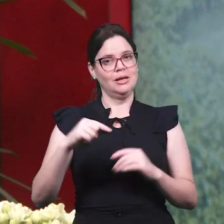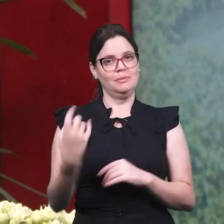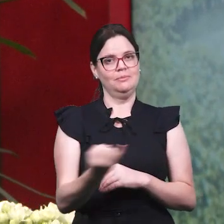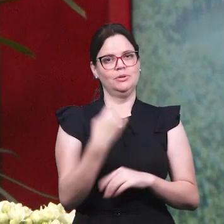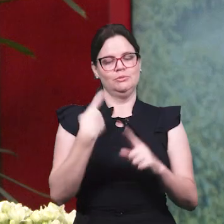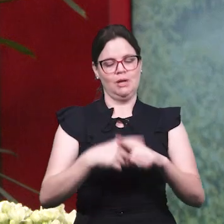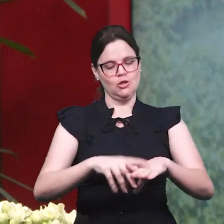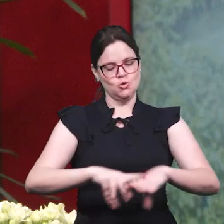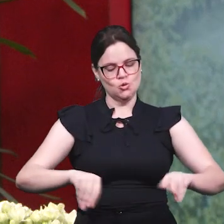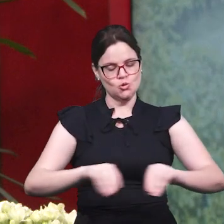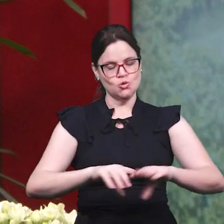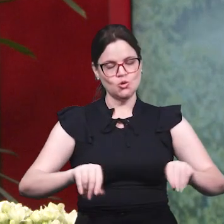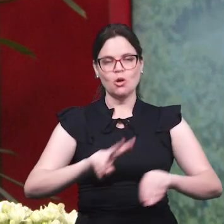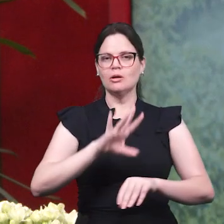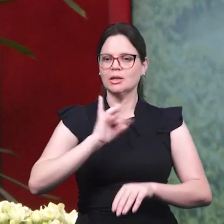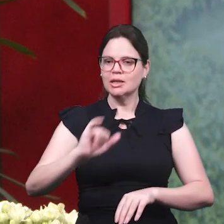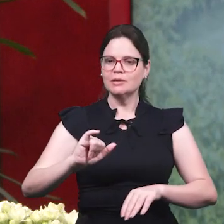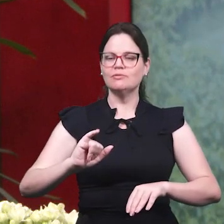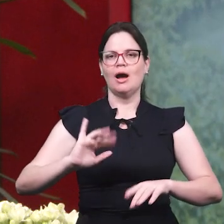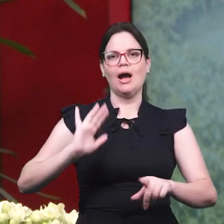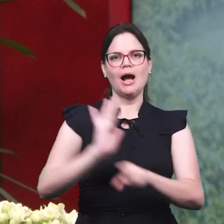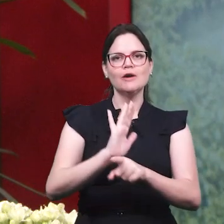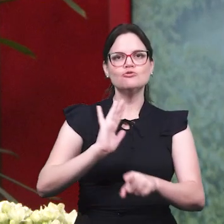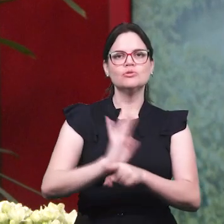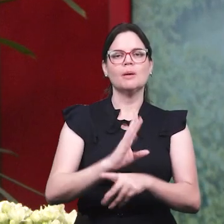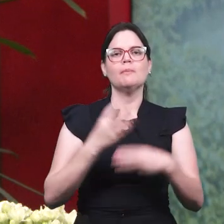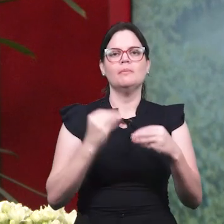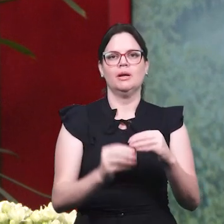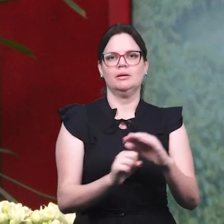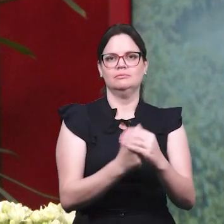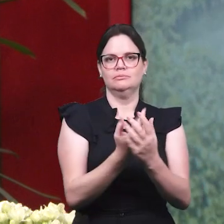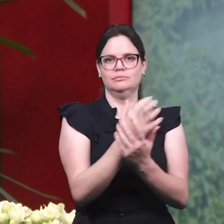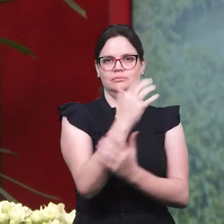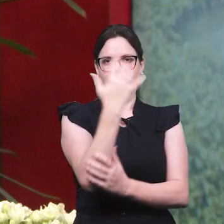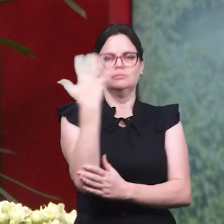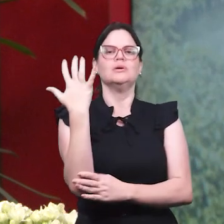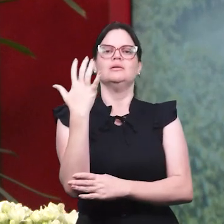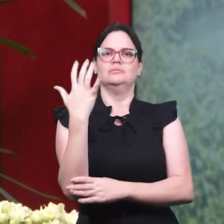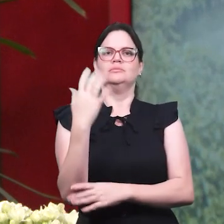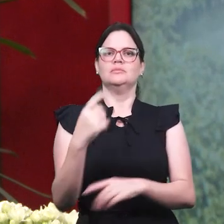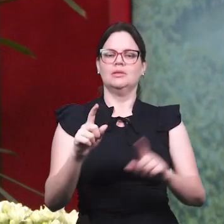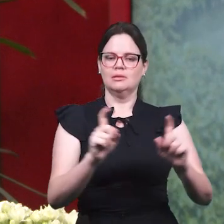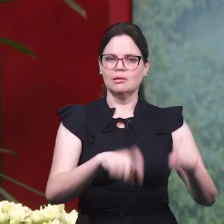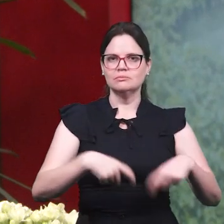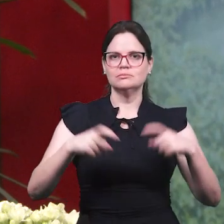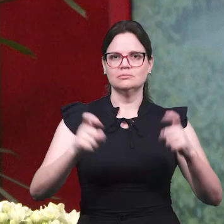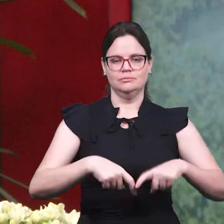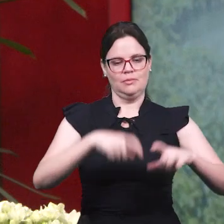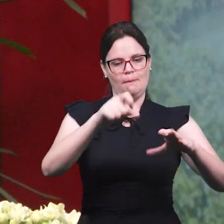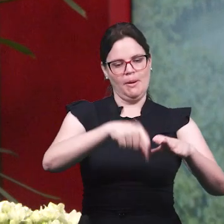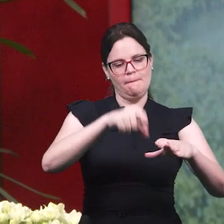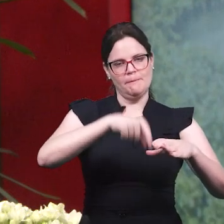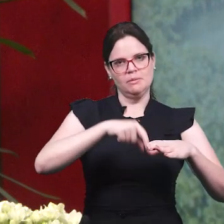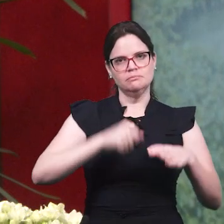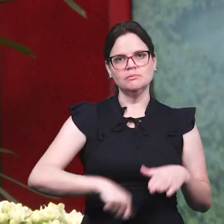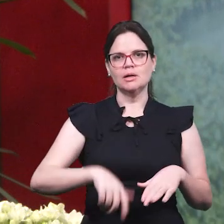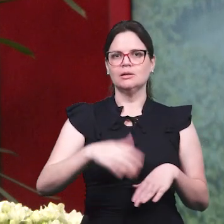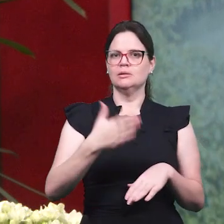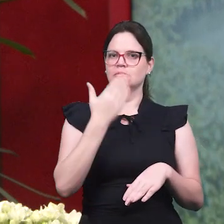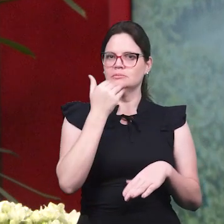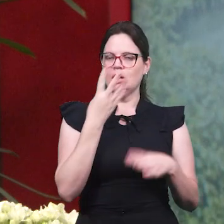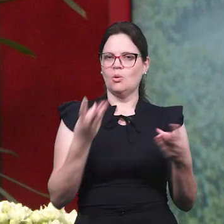são solos que vão realmente contribuir muito para o desenvolvimento da agricultura, para a produção de um alimento com